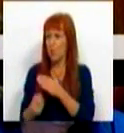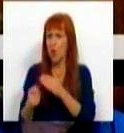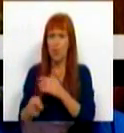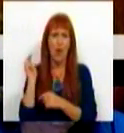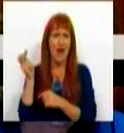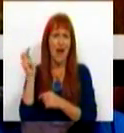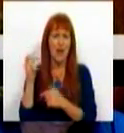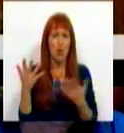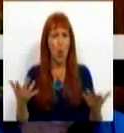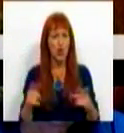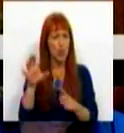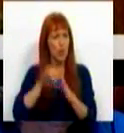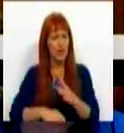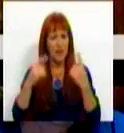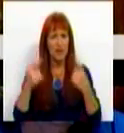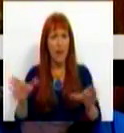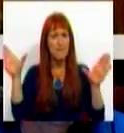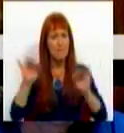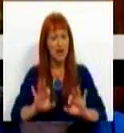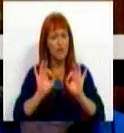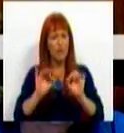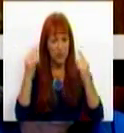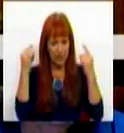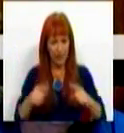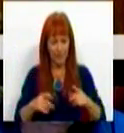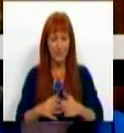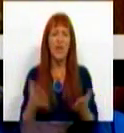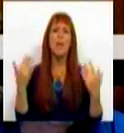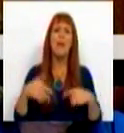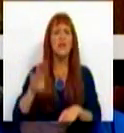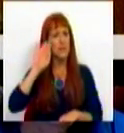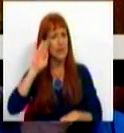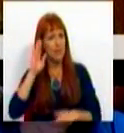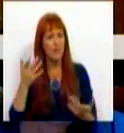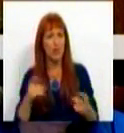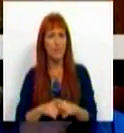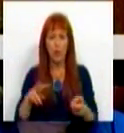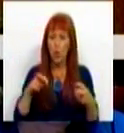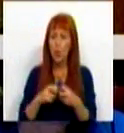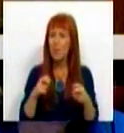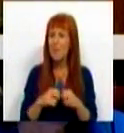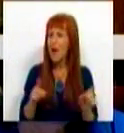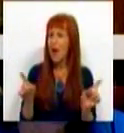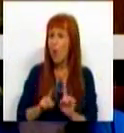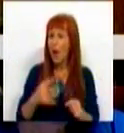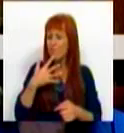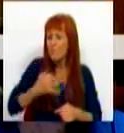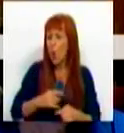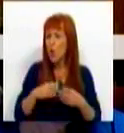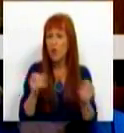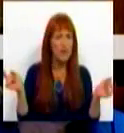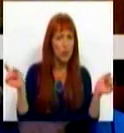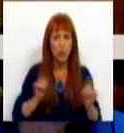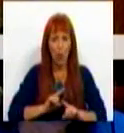contributivas, têm hoje condições mais favoráveis. Mas sabemos que o problema não está integralmente